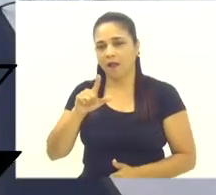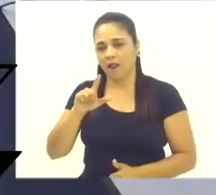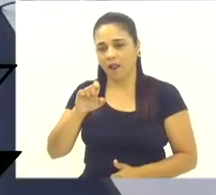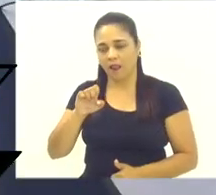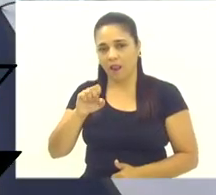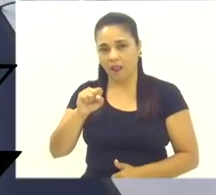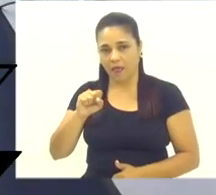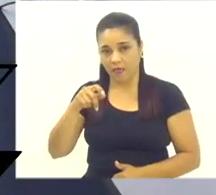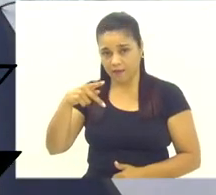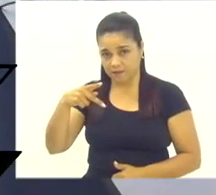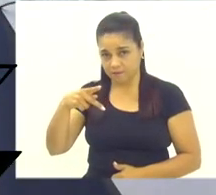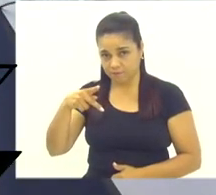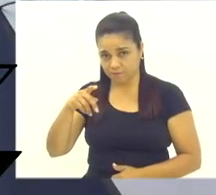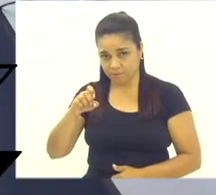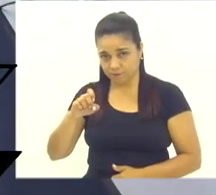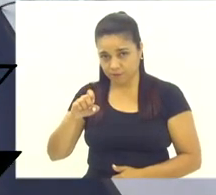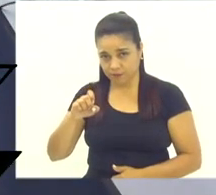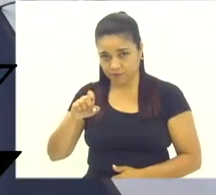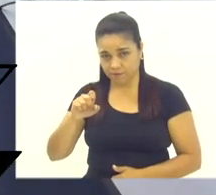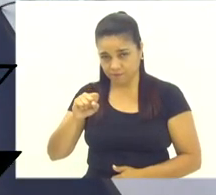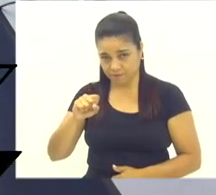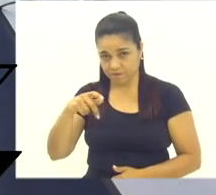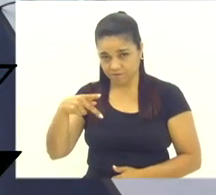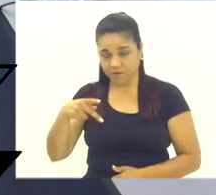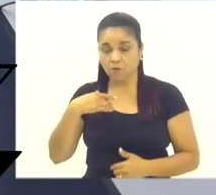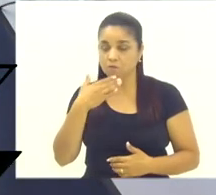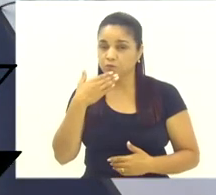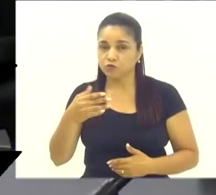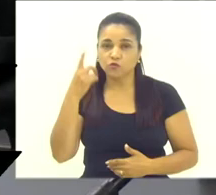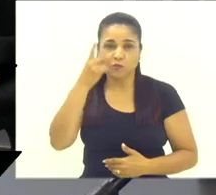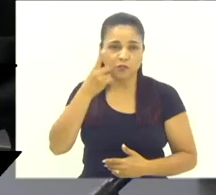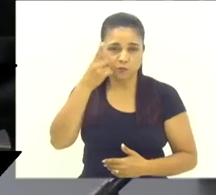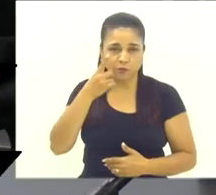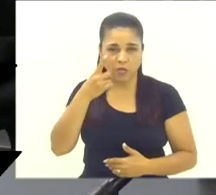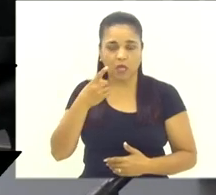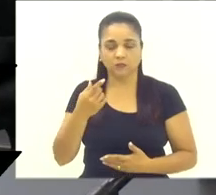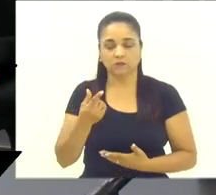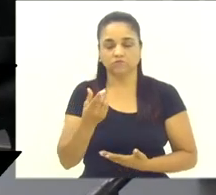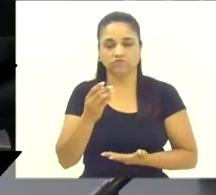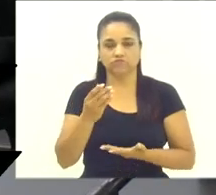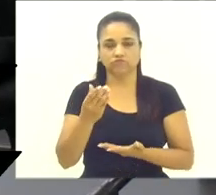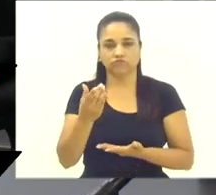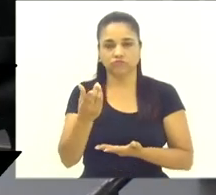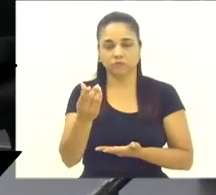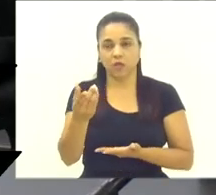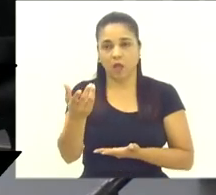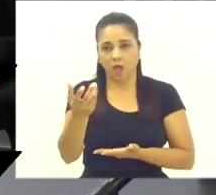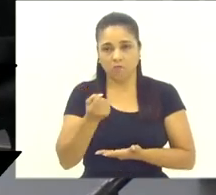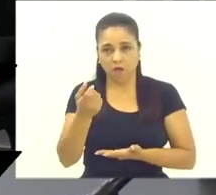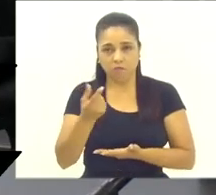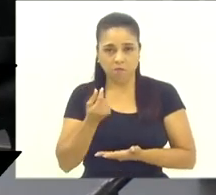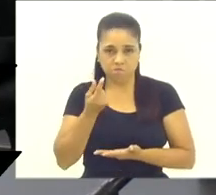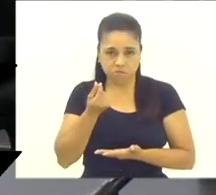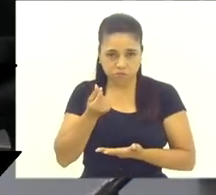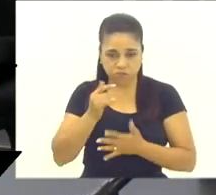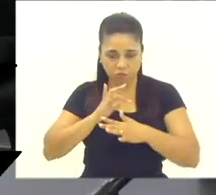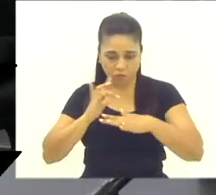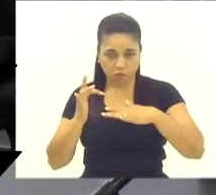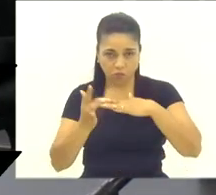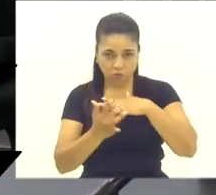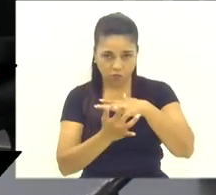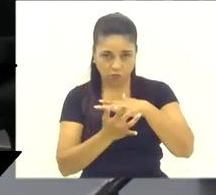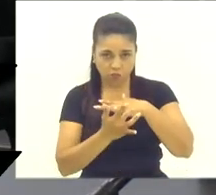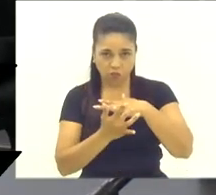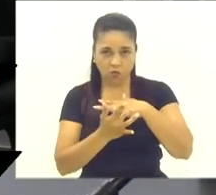era um pedido também de uma deputada para que não se pudesse monetizar os parlamentares não